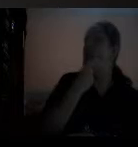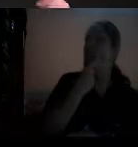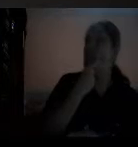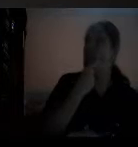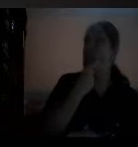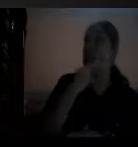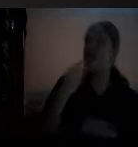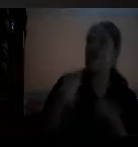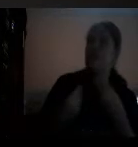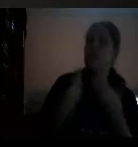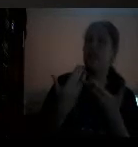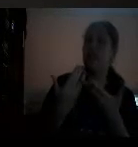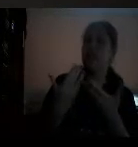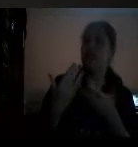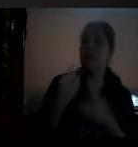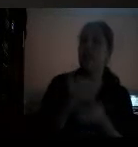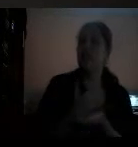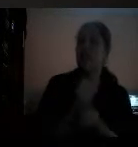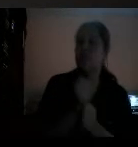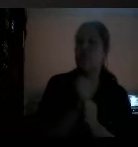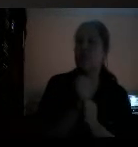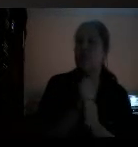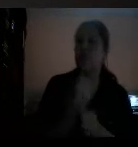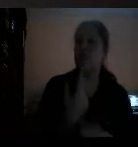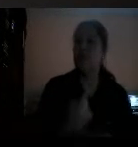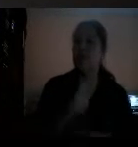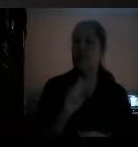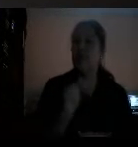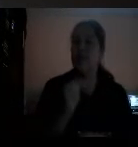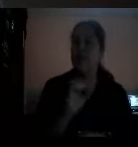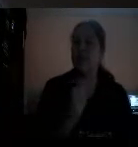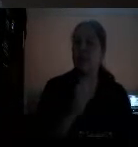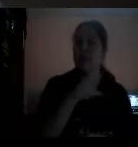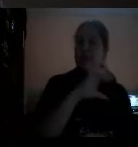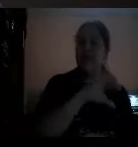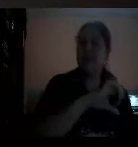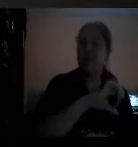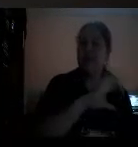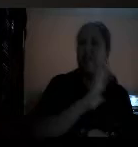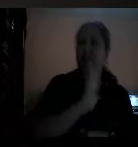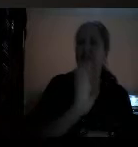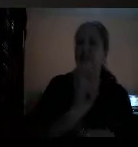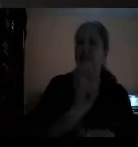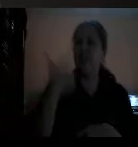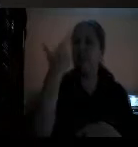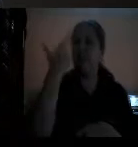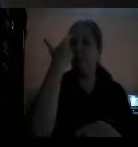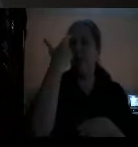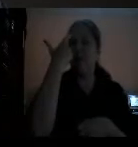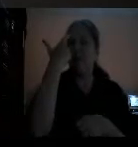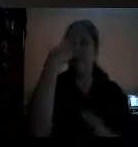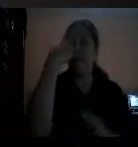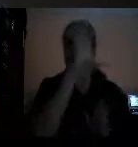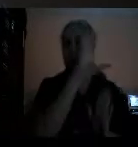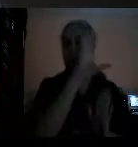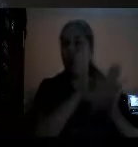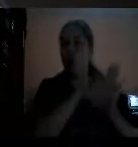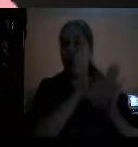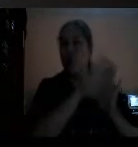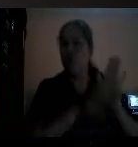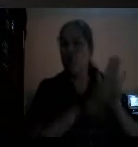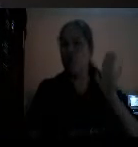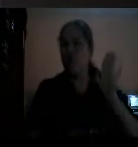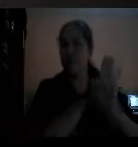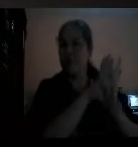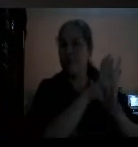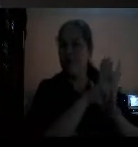1889, com o golpe republicano, já traz na Constituição que a ideia que a capital tem que sair do litoral e